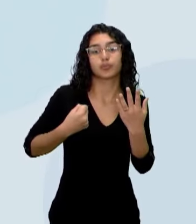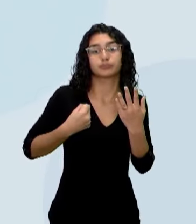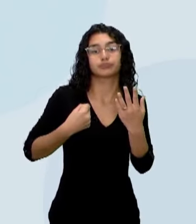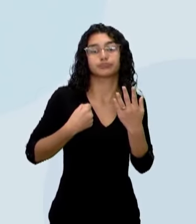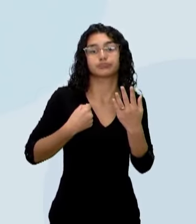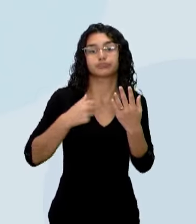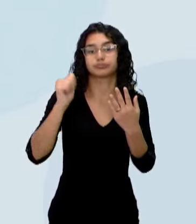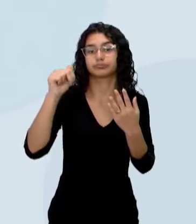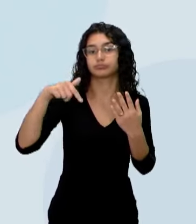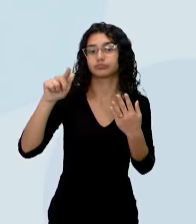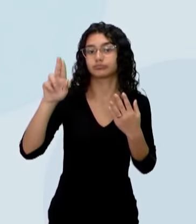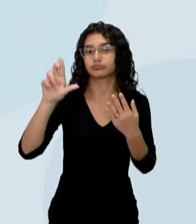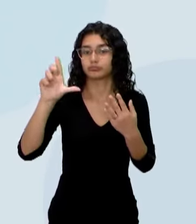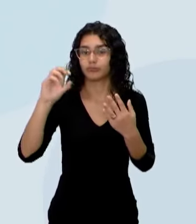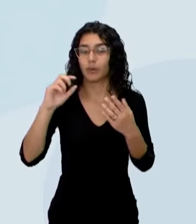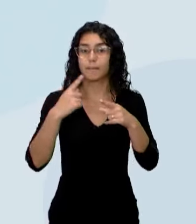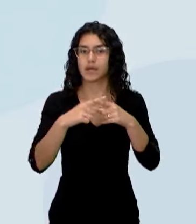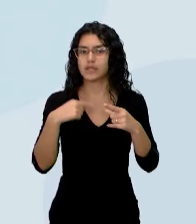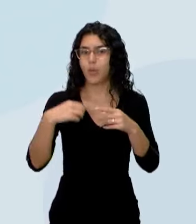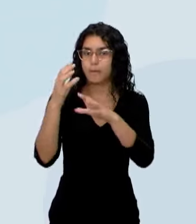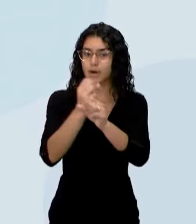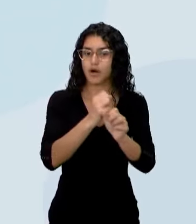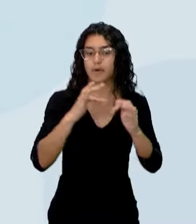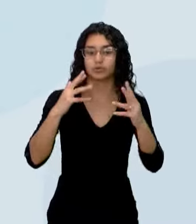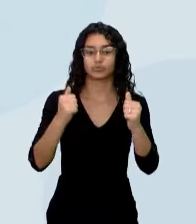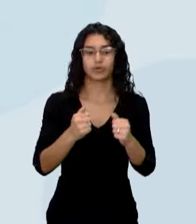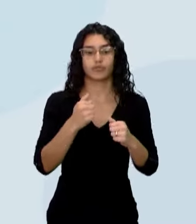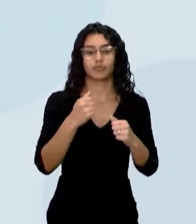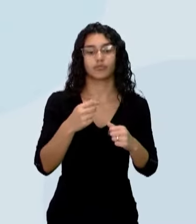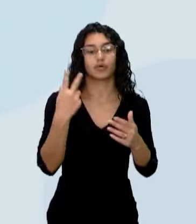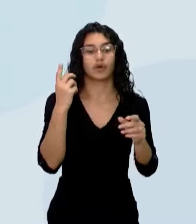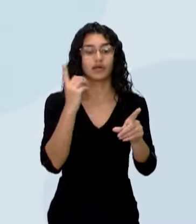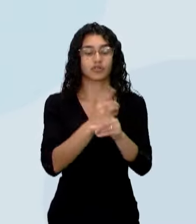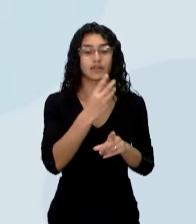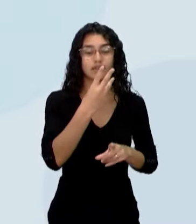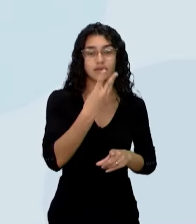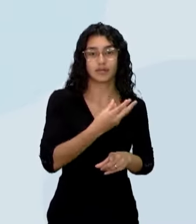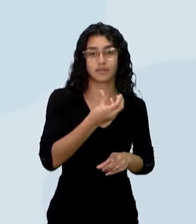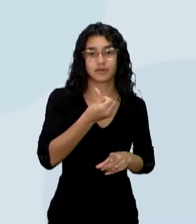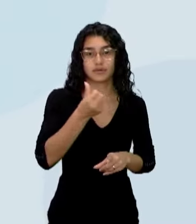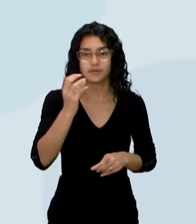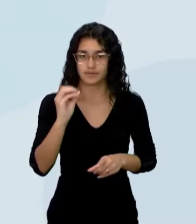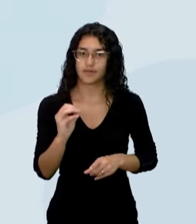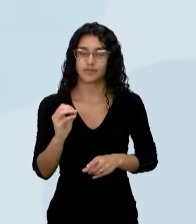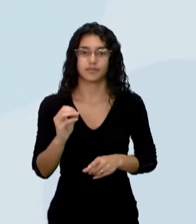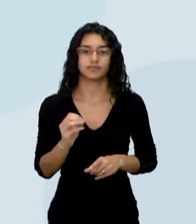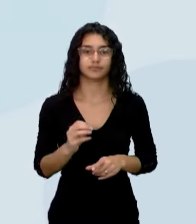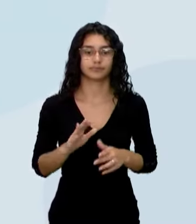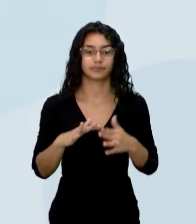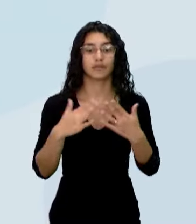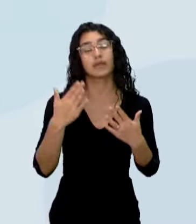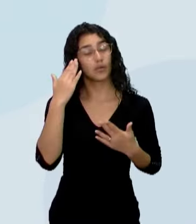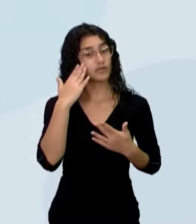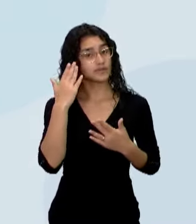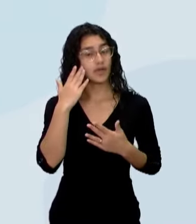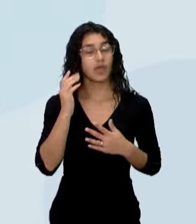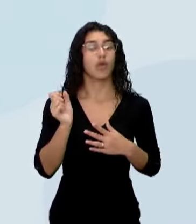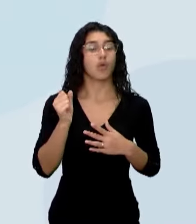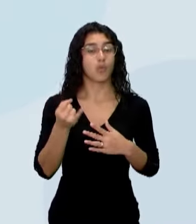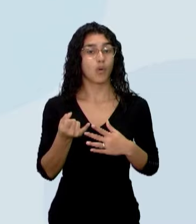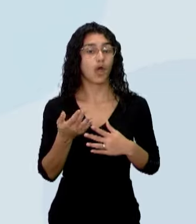se eu somar todos os ângulos aqui, Tony, eu vou achar 360 graus, vai dar uma circunferência. Sim. Tá bom? E eu já sei quanto